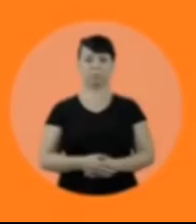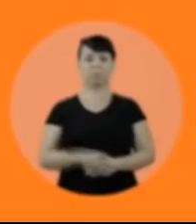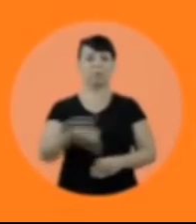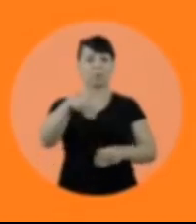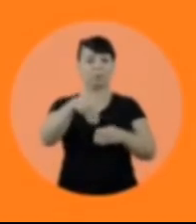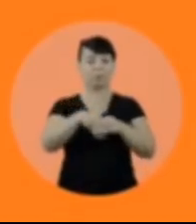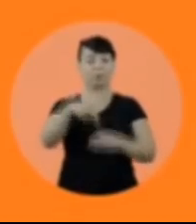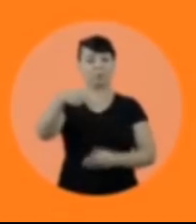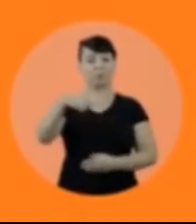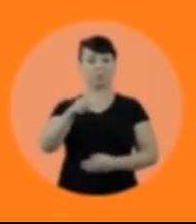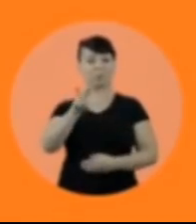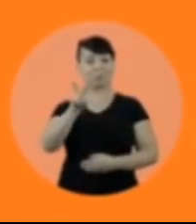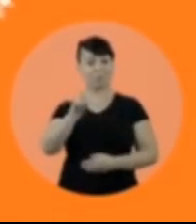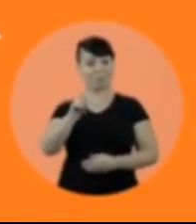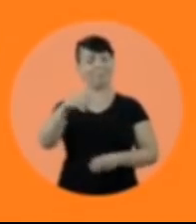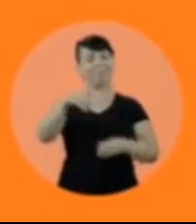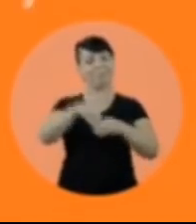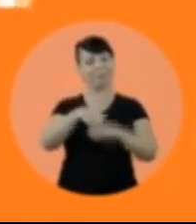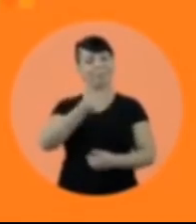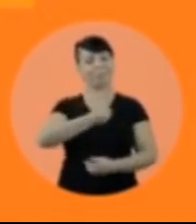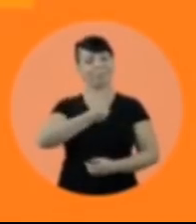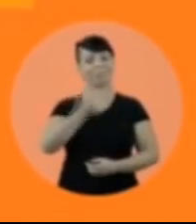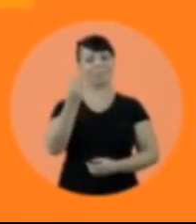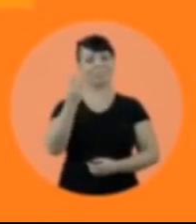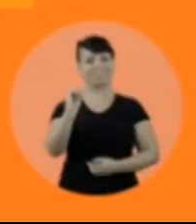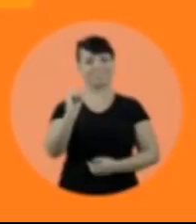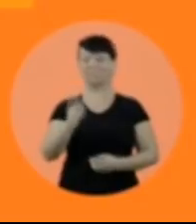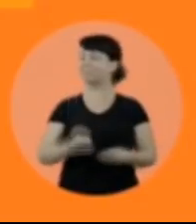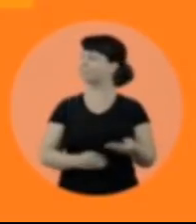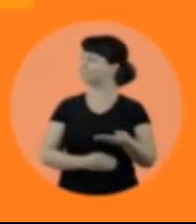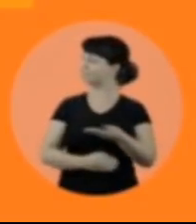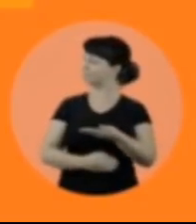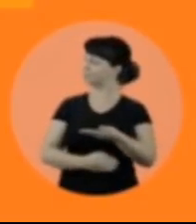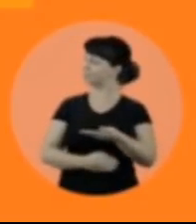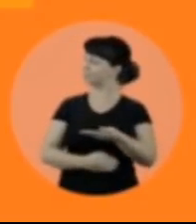1600. Vote novo. Vote 30.